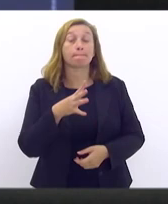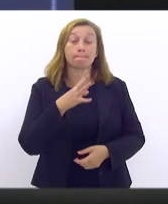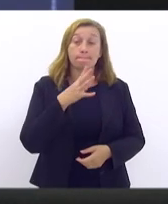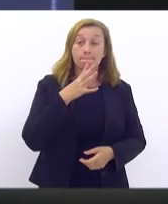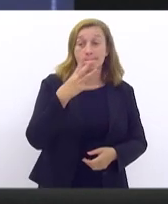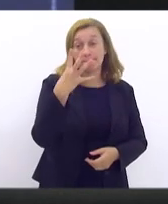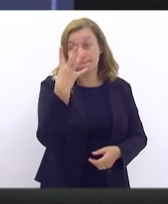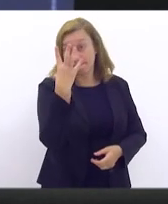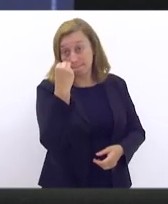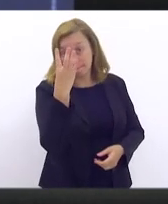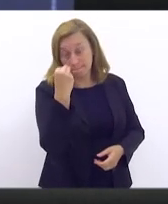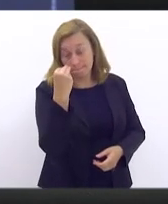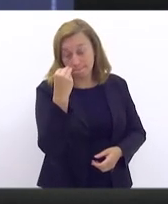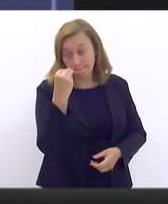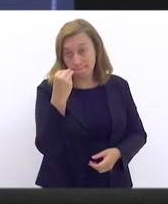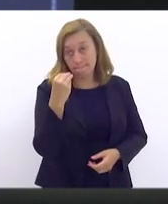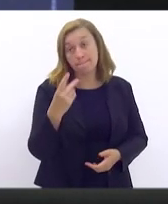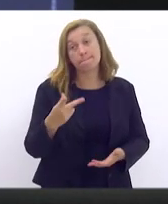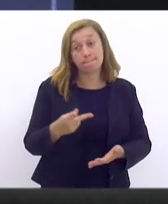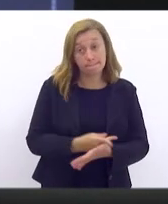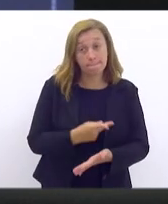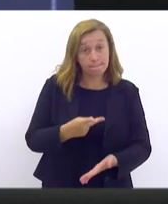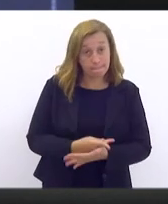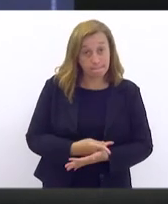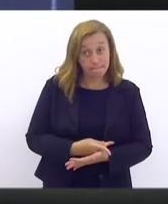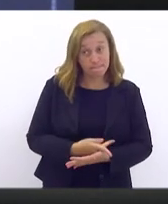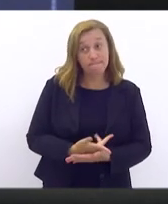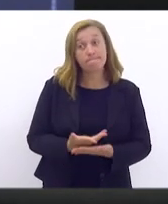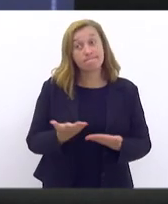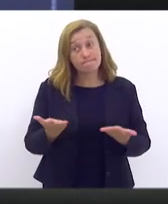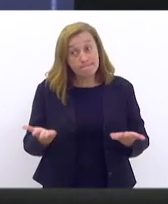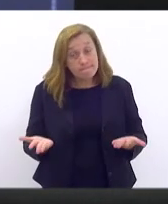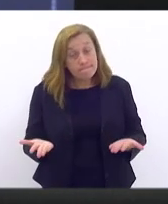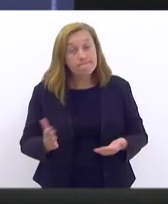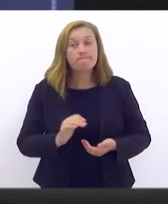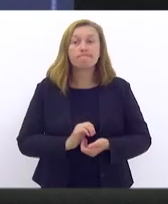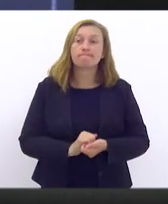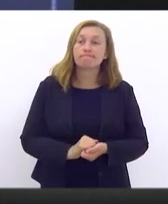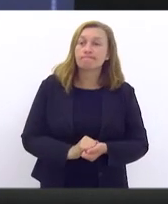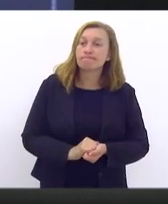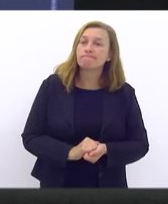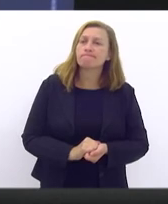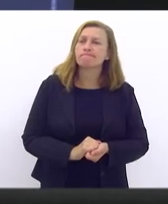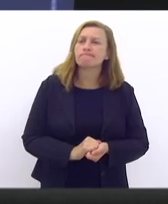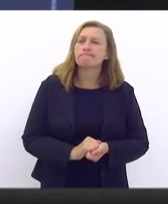reconhecimento de forma equivocada e de